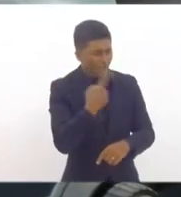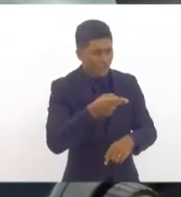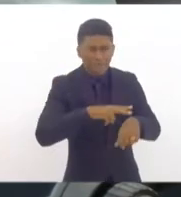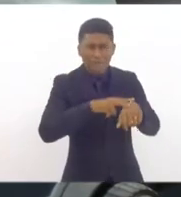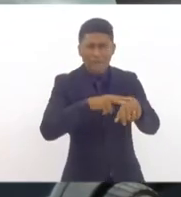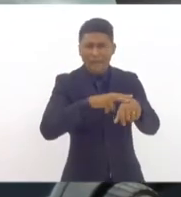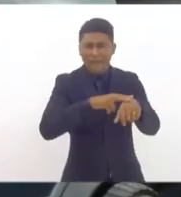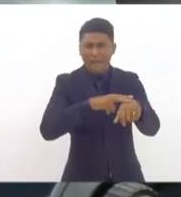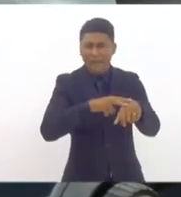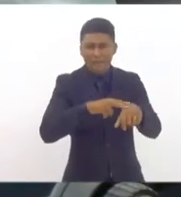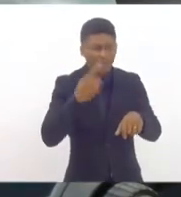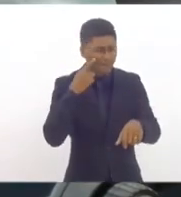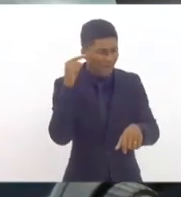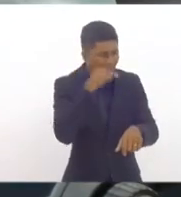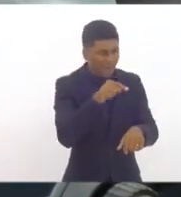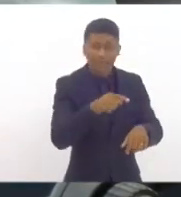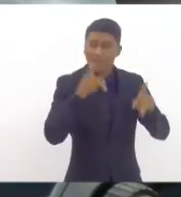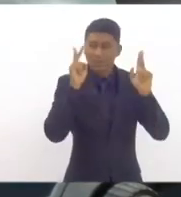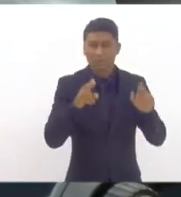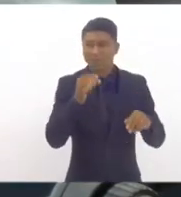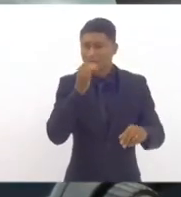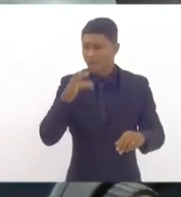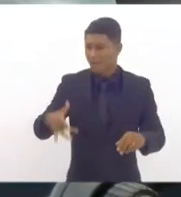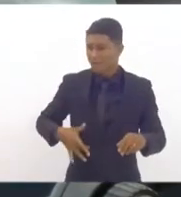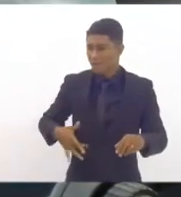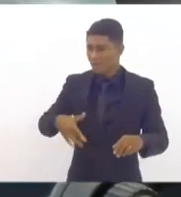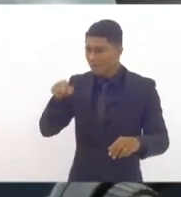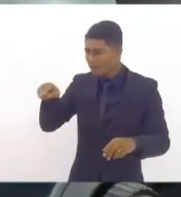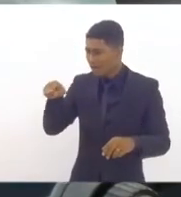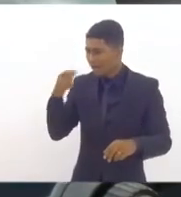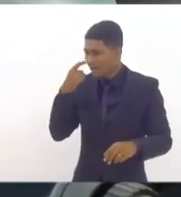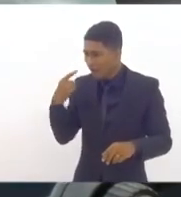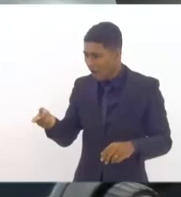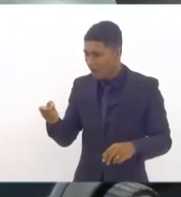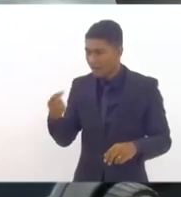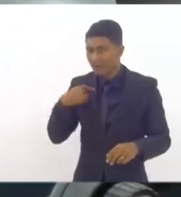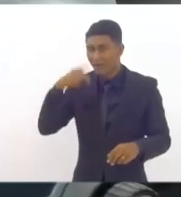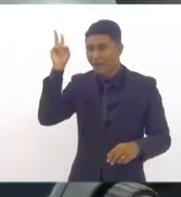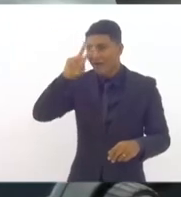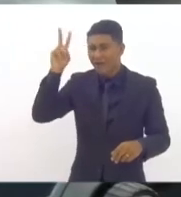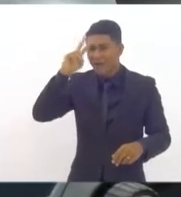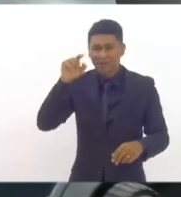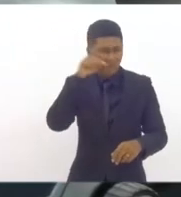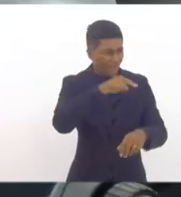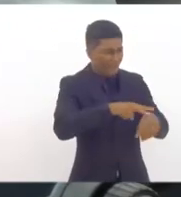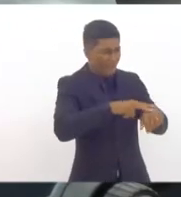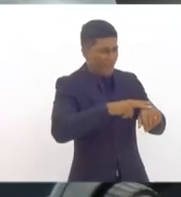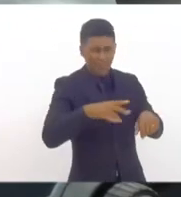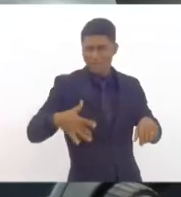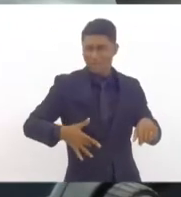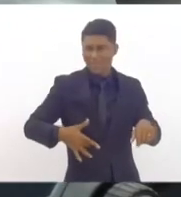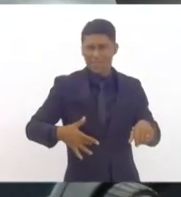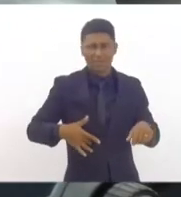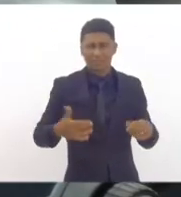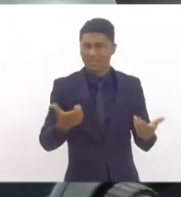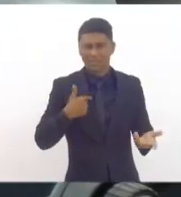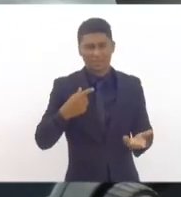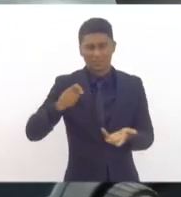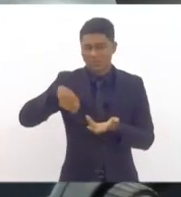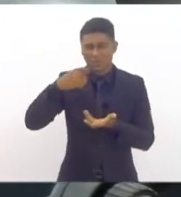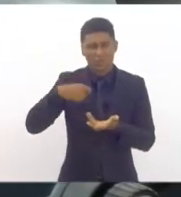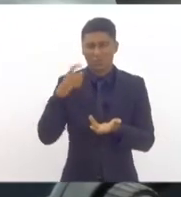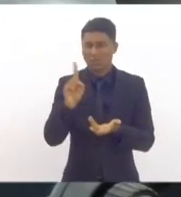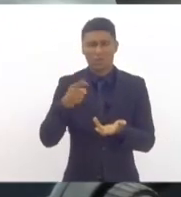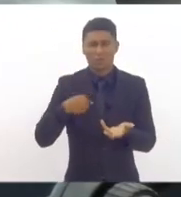para o fígado acebolado, eu lembro da cadeia. Eu não como. Então, a gente precisa ter isso muito claro. E, para os outros